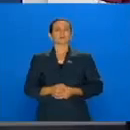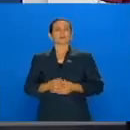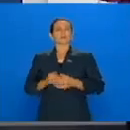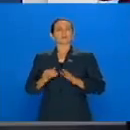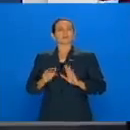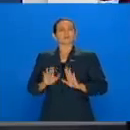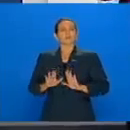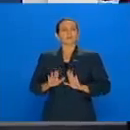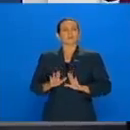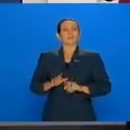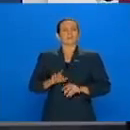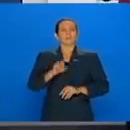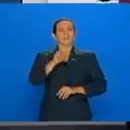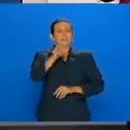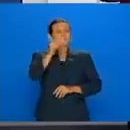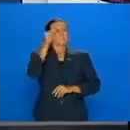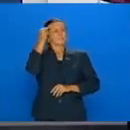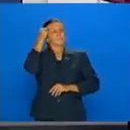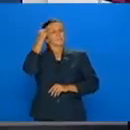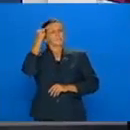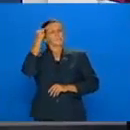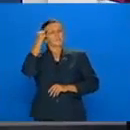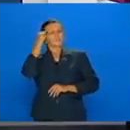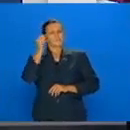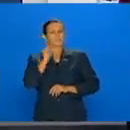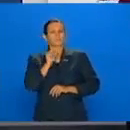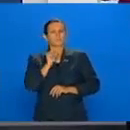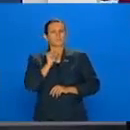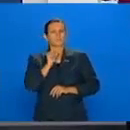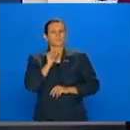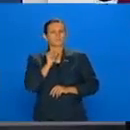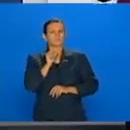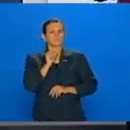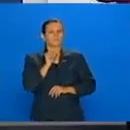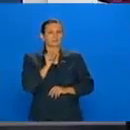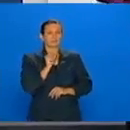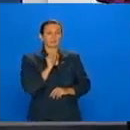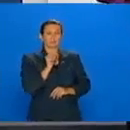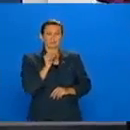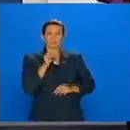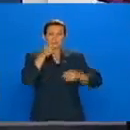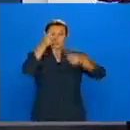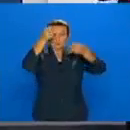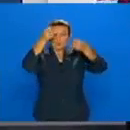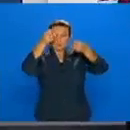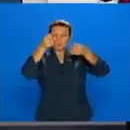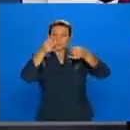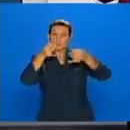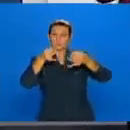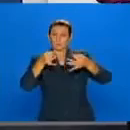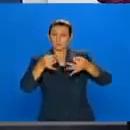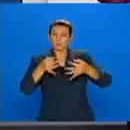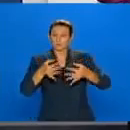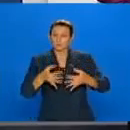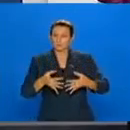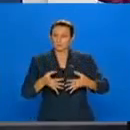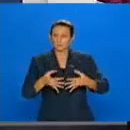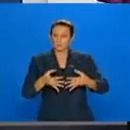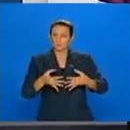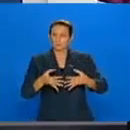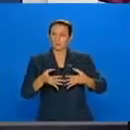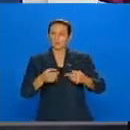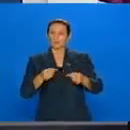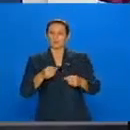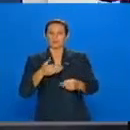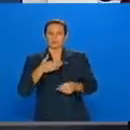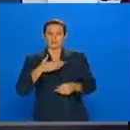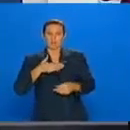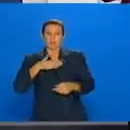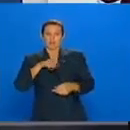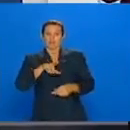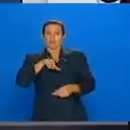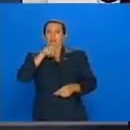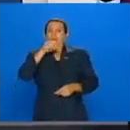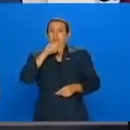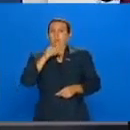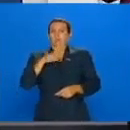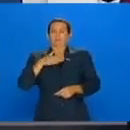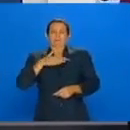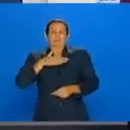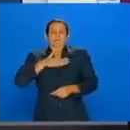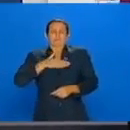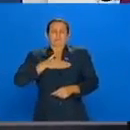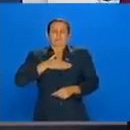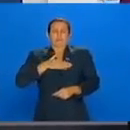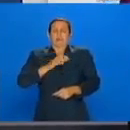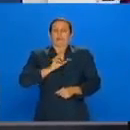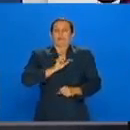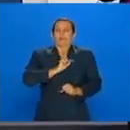Quando você fez a chamada do assunto e especificou para dizer qual é a sua preferência,